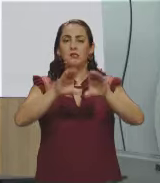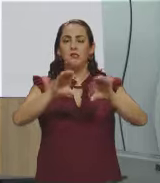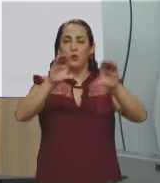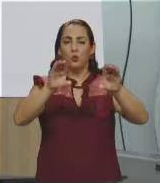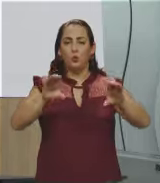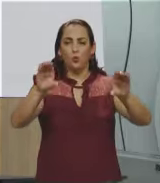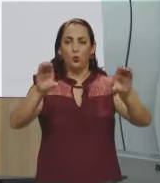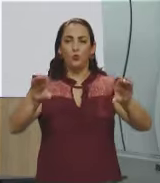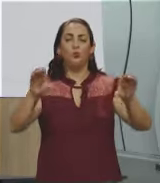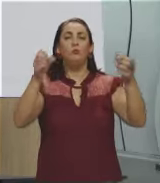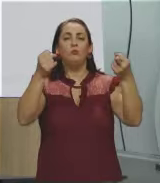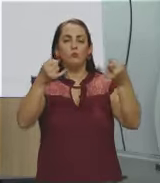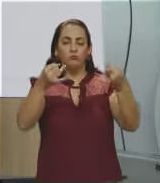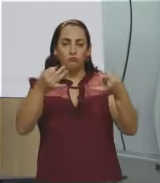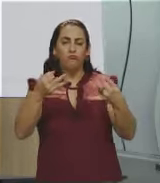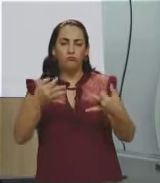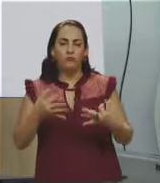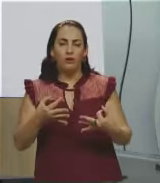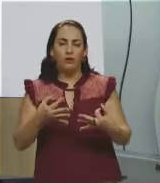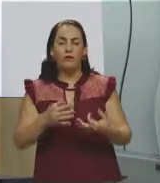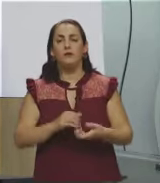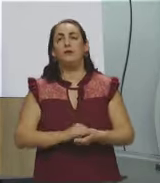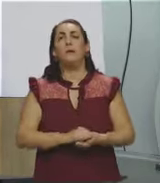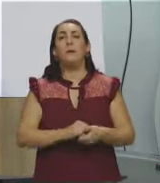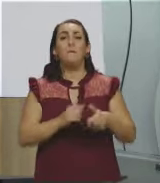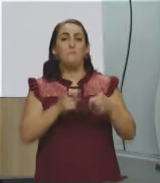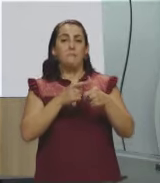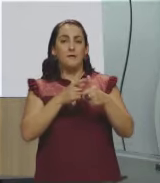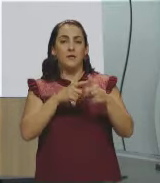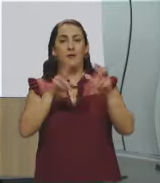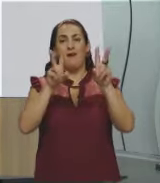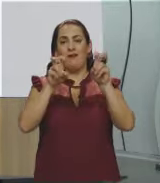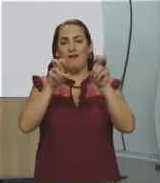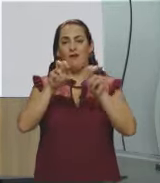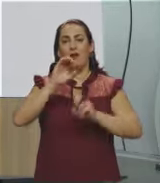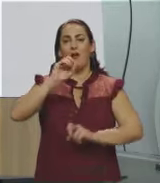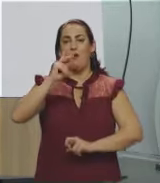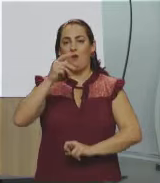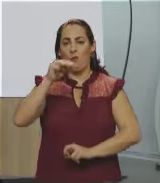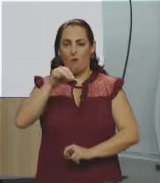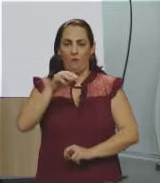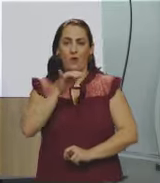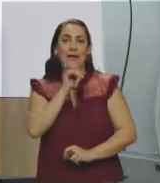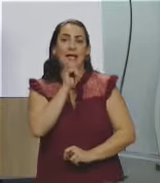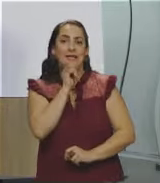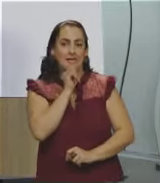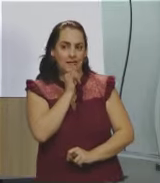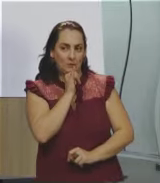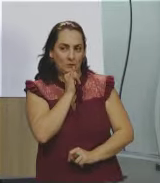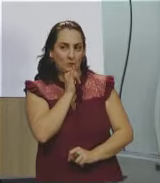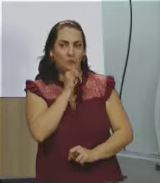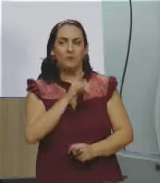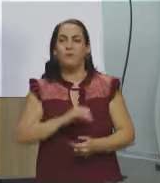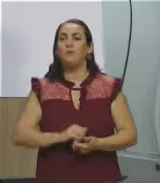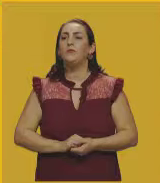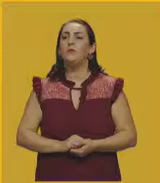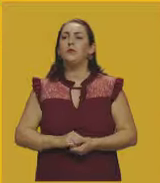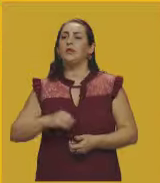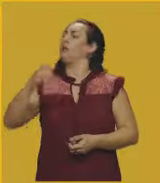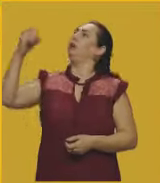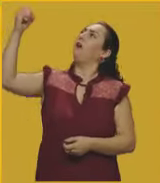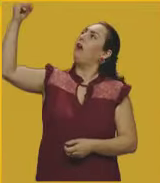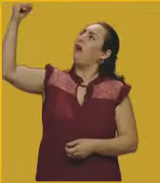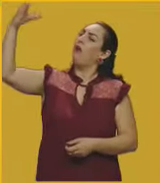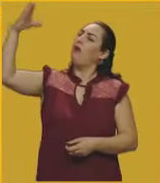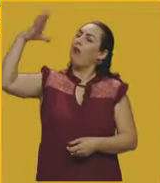Ohm exclusivamente. Quer ver? Olha só, um exemplo para a gente poder ver a aplicação dessa lei. Uma lâmpada em um circuito